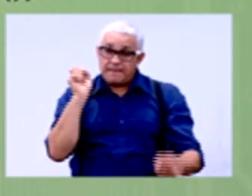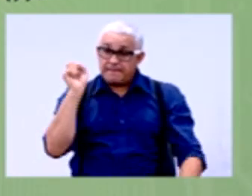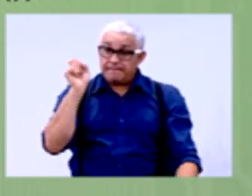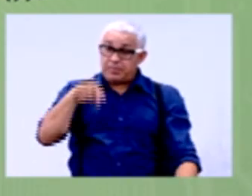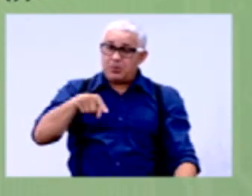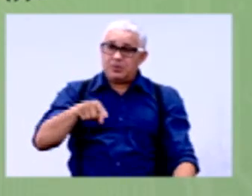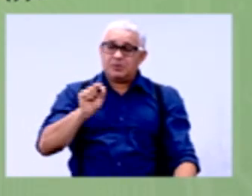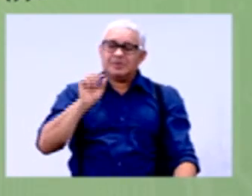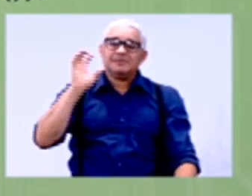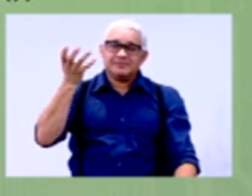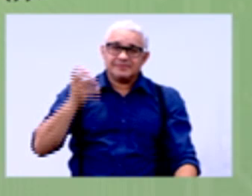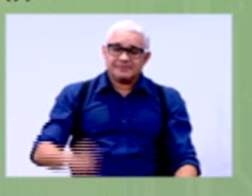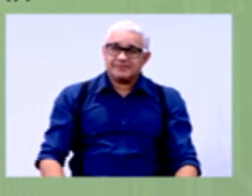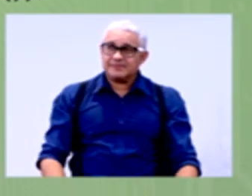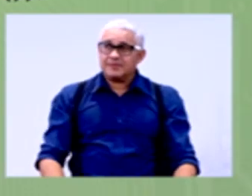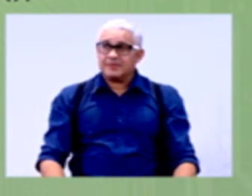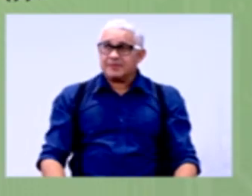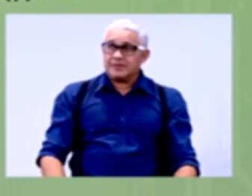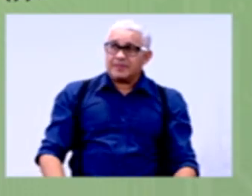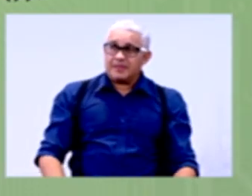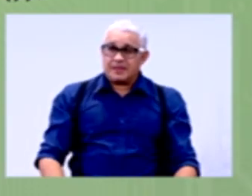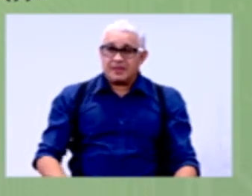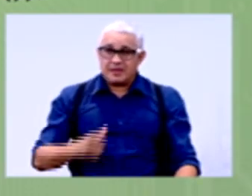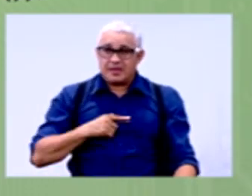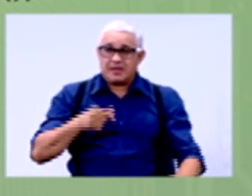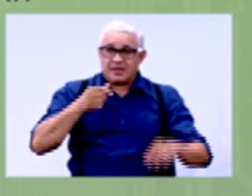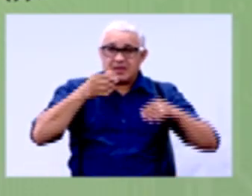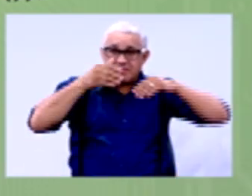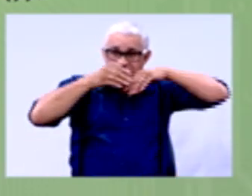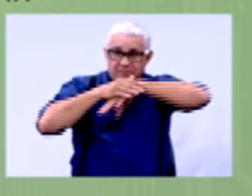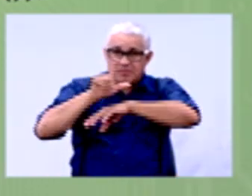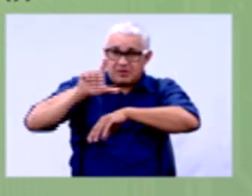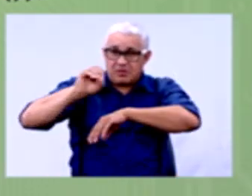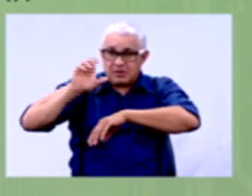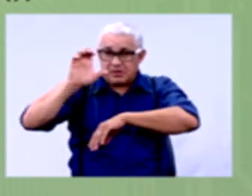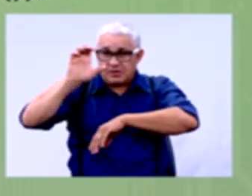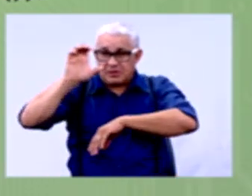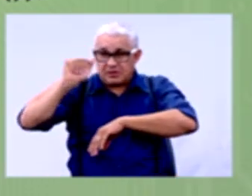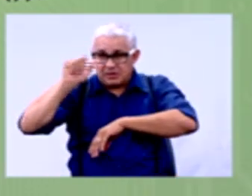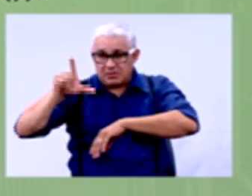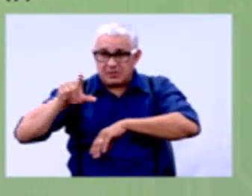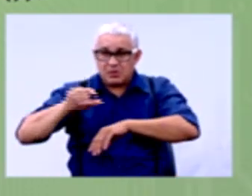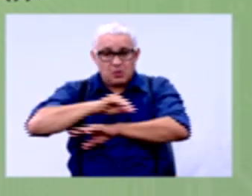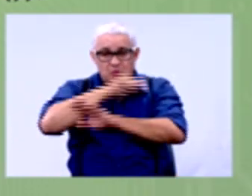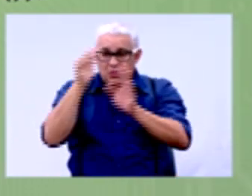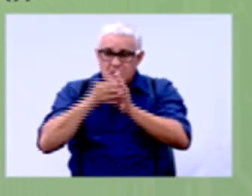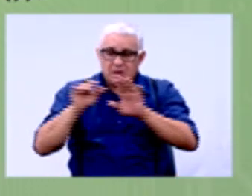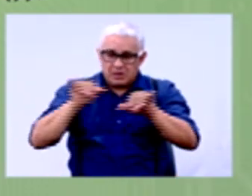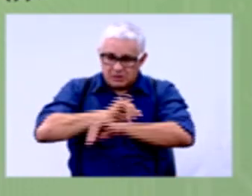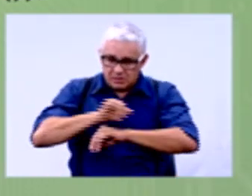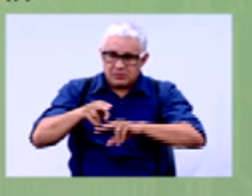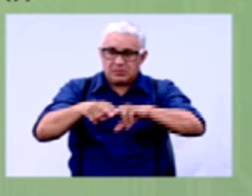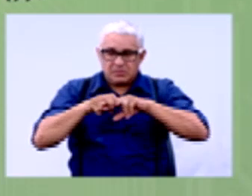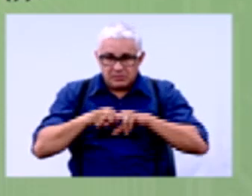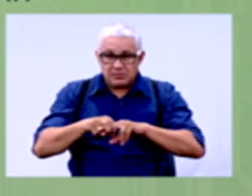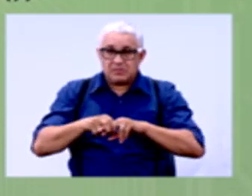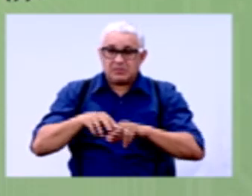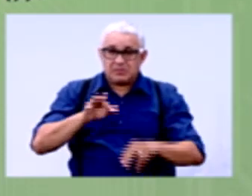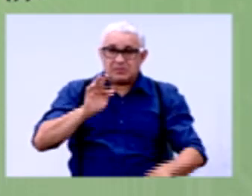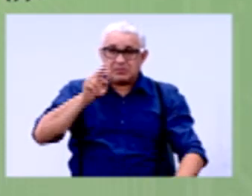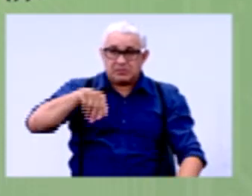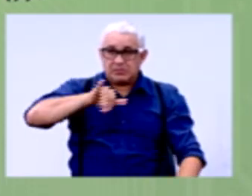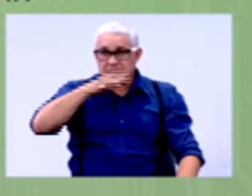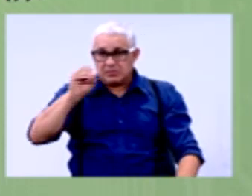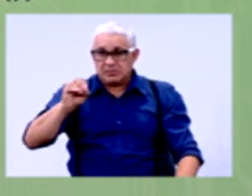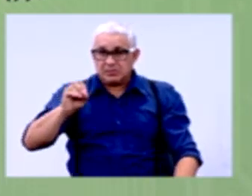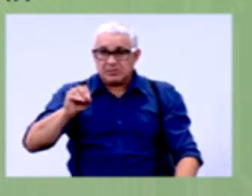clicado, a gente vai fazer um armazenamento local das informações. Então, através da funcionalidade